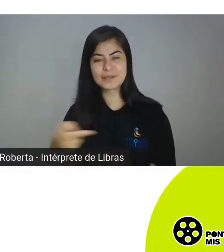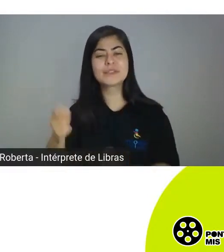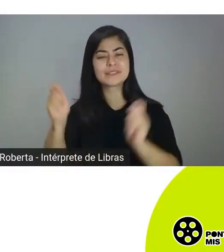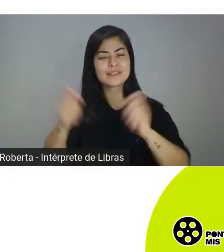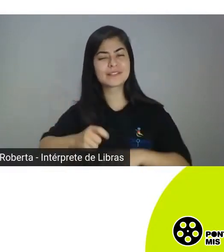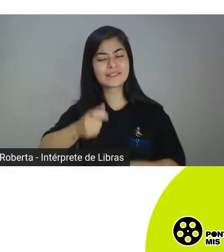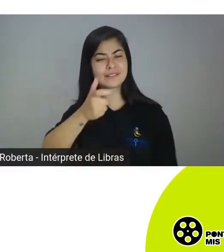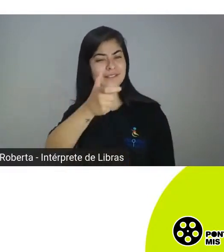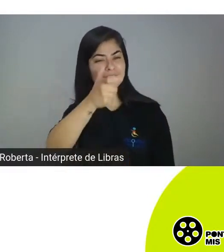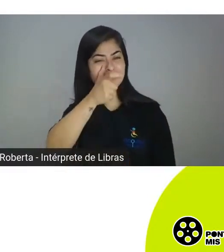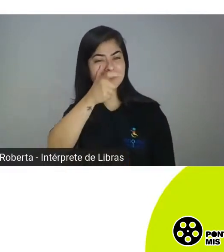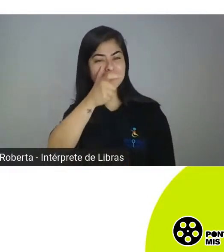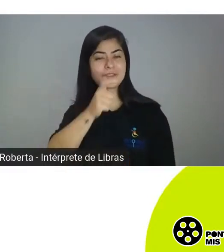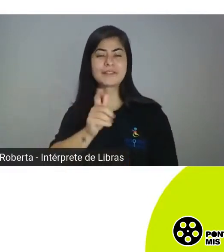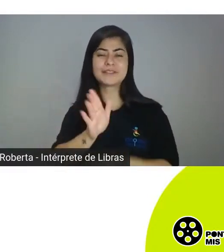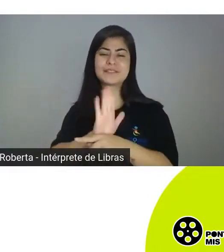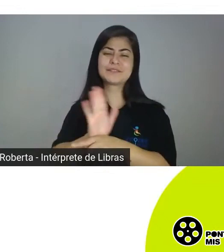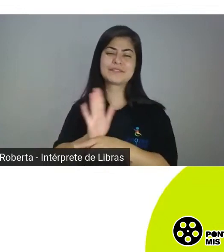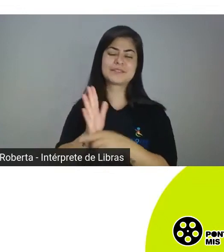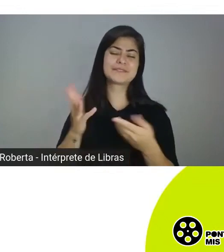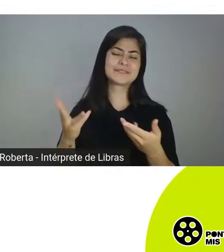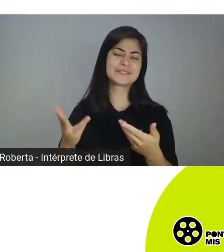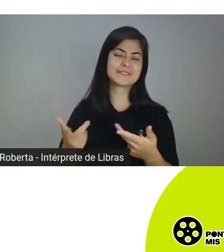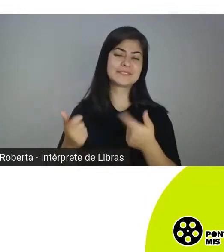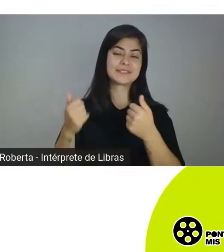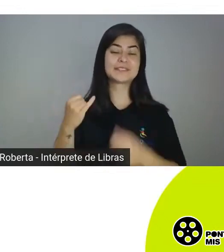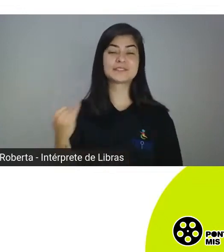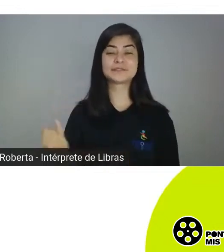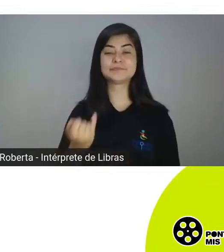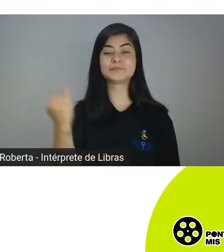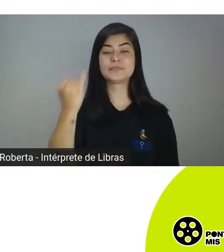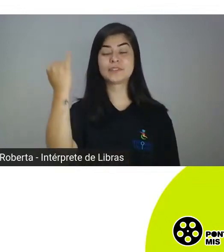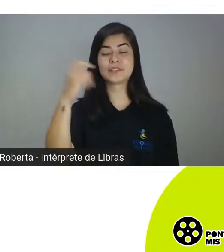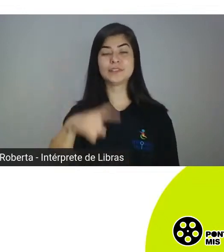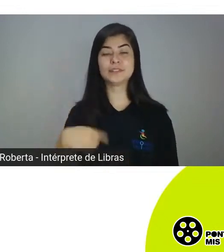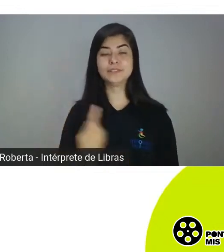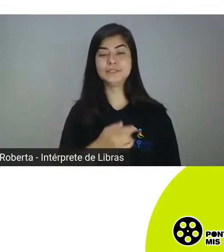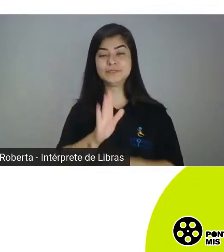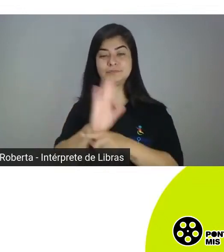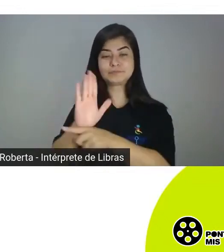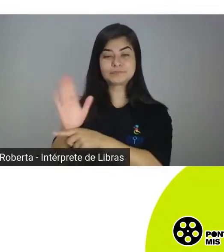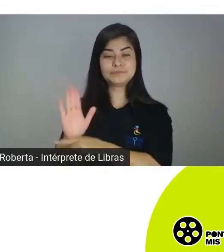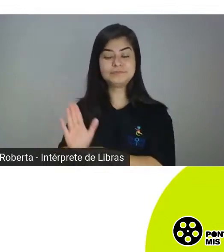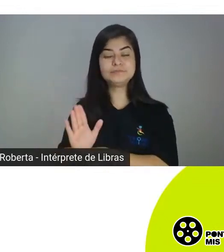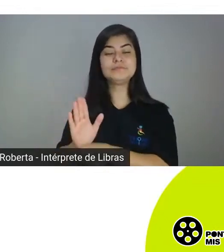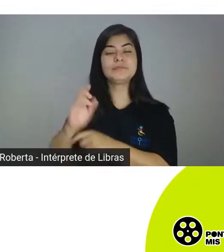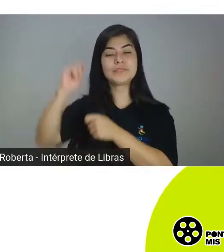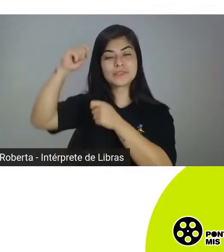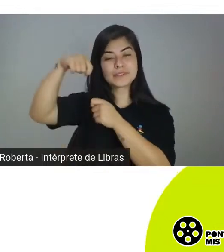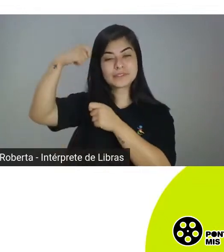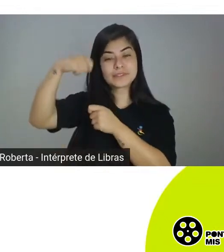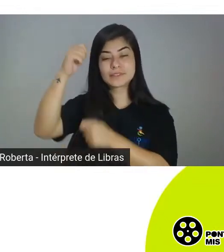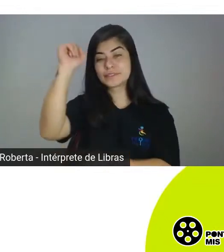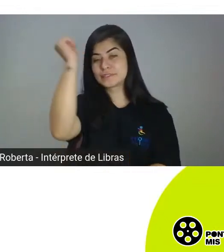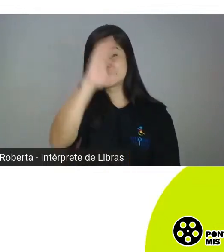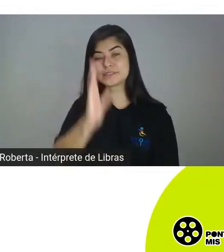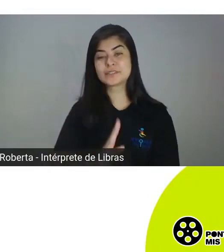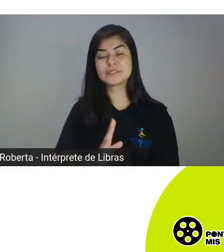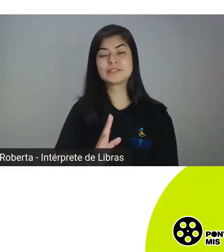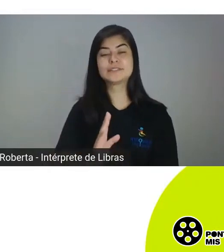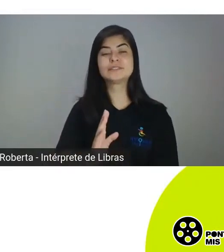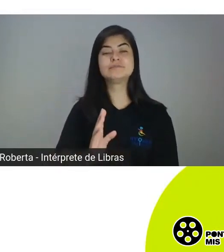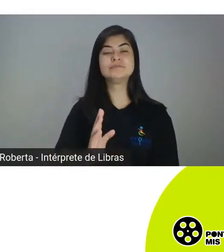conferir este filmaço importante na nossa cinematografia, na filmografia brasileira, né, no cinema